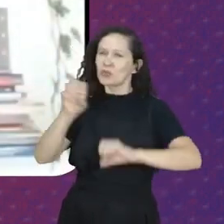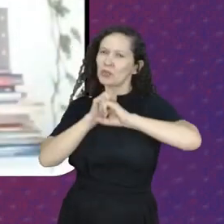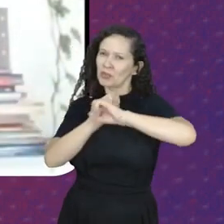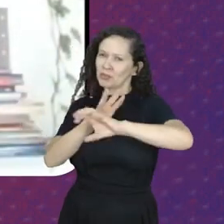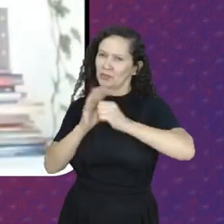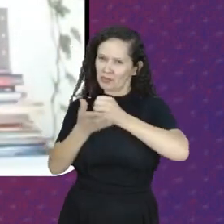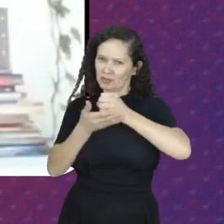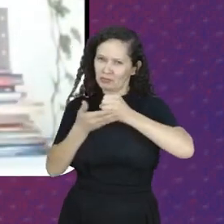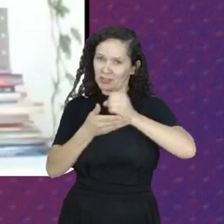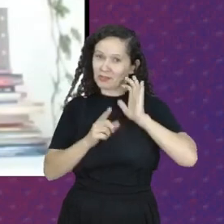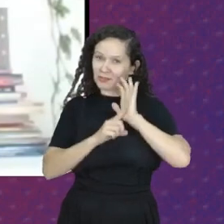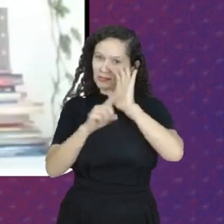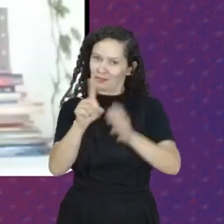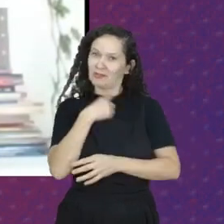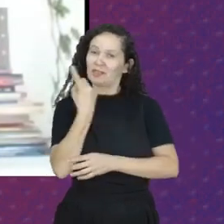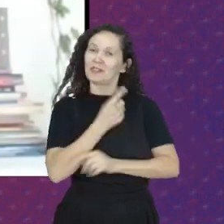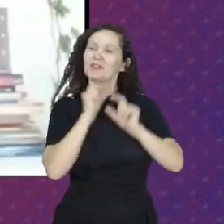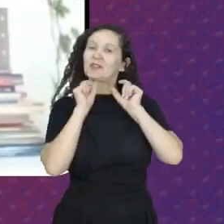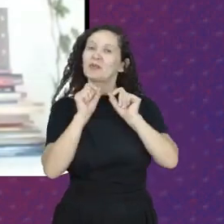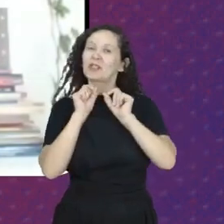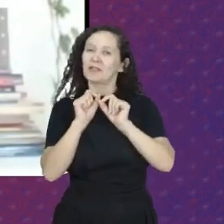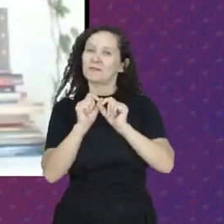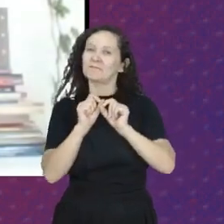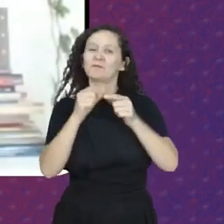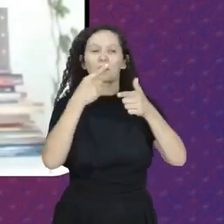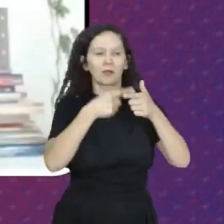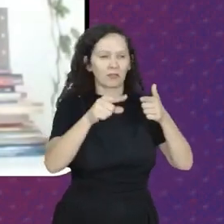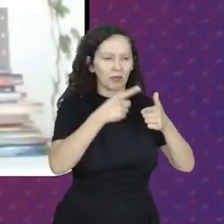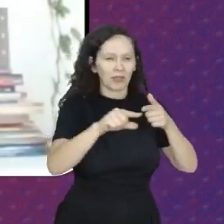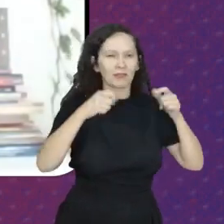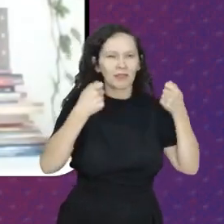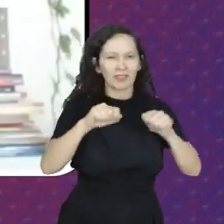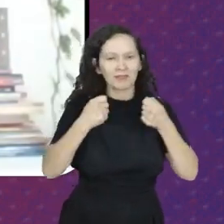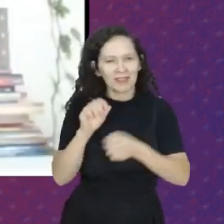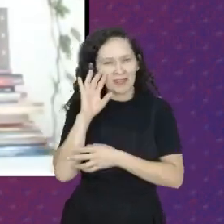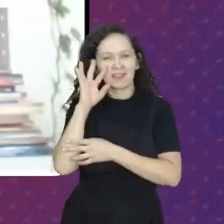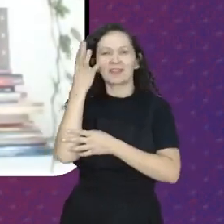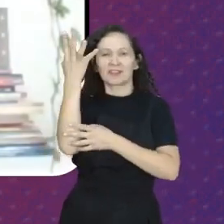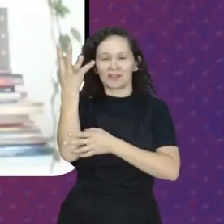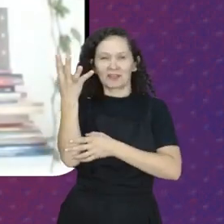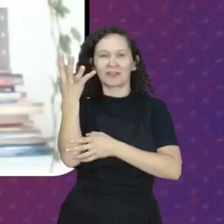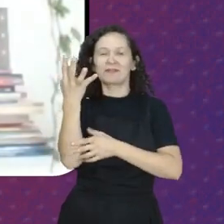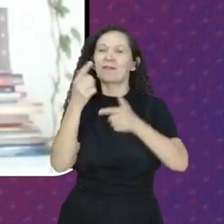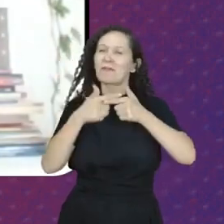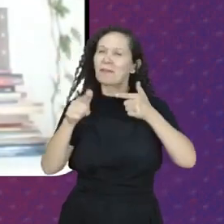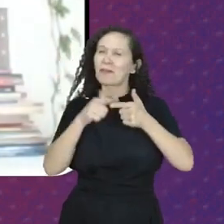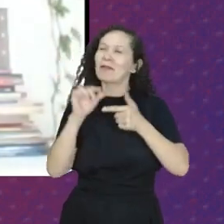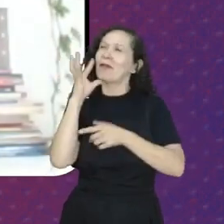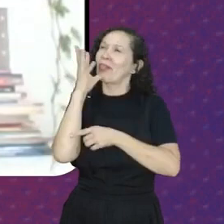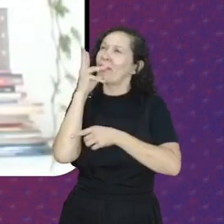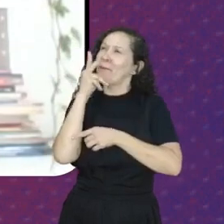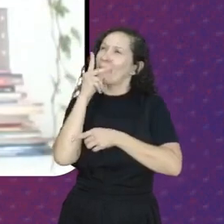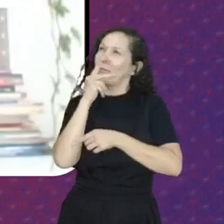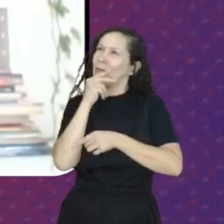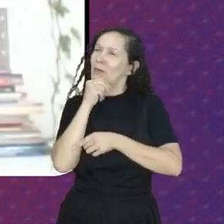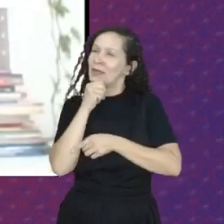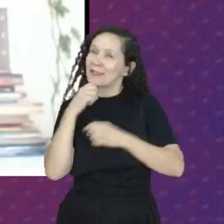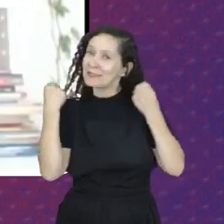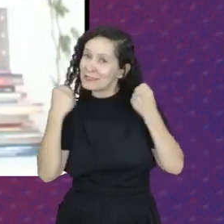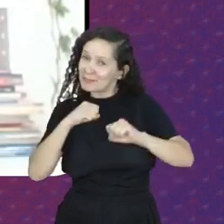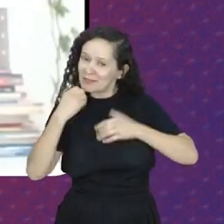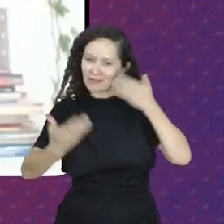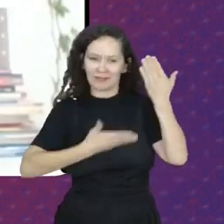básica. Isso revela o quê? Revela uma demanda reprimida, uma demanda muito grande por esse